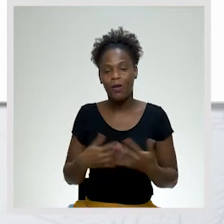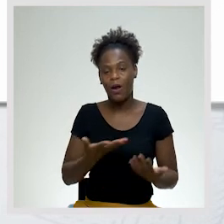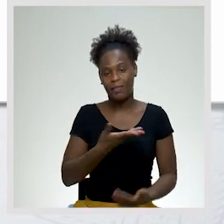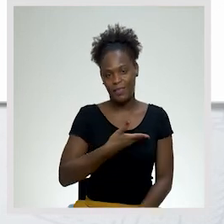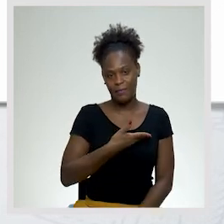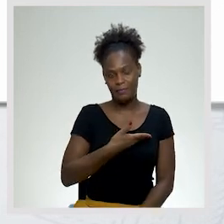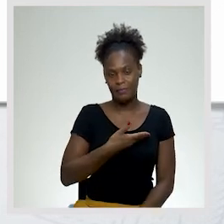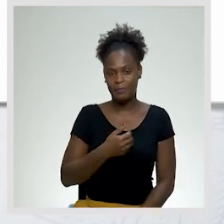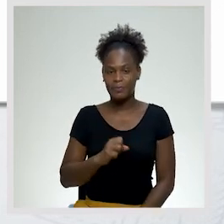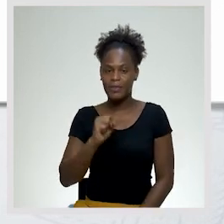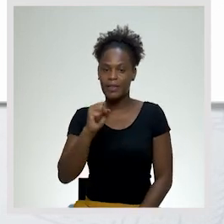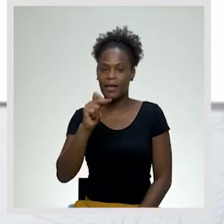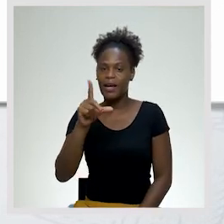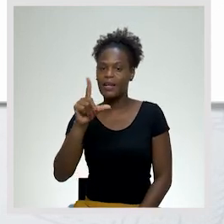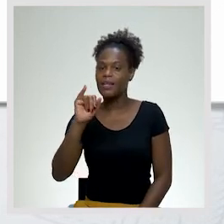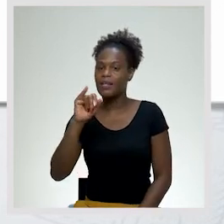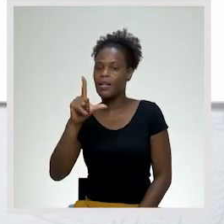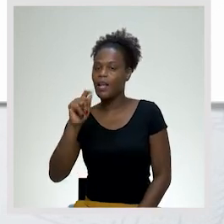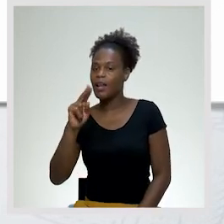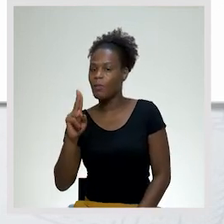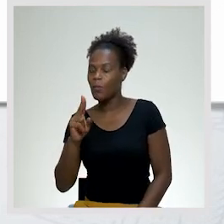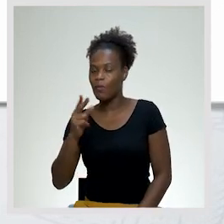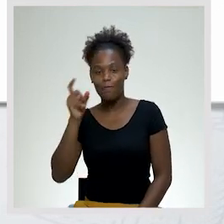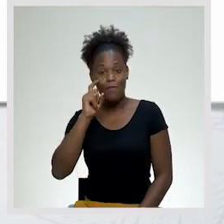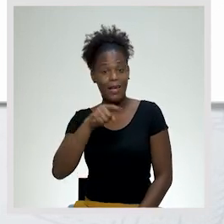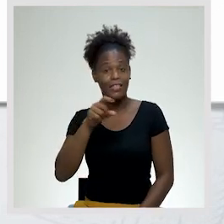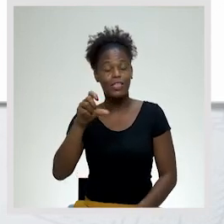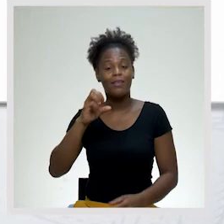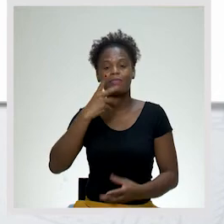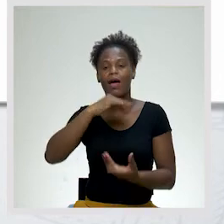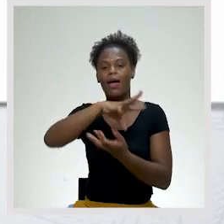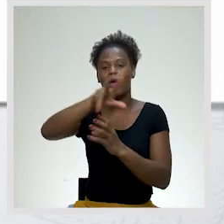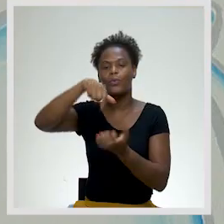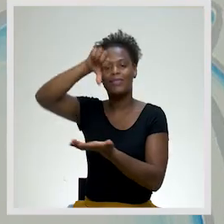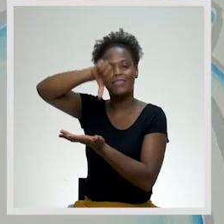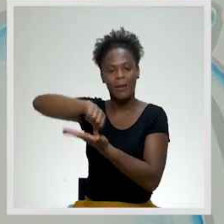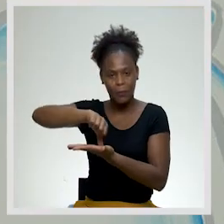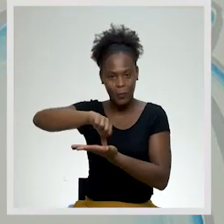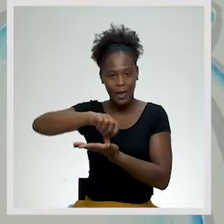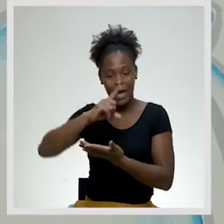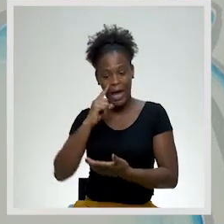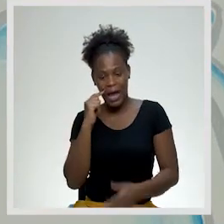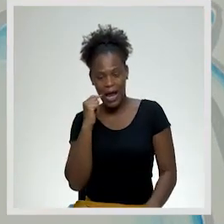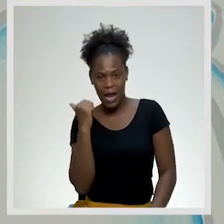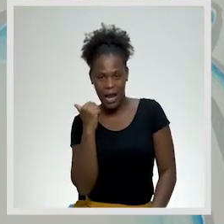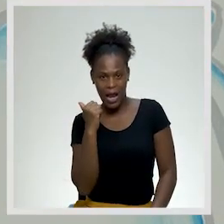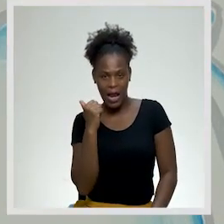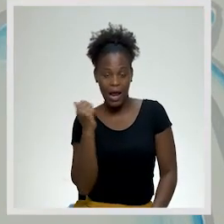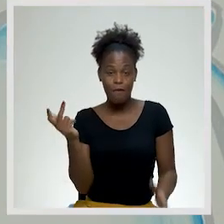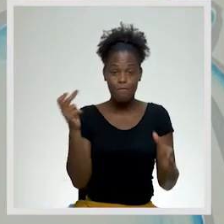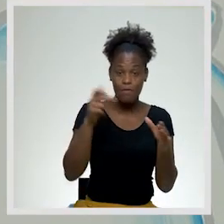D. Galileu é defensor do geocentrismo. Galileu foi quem